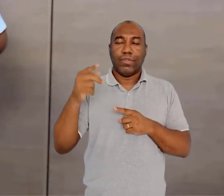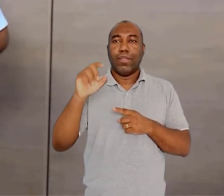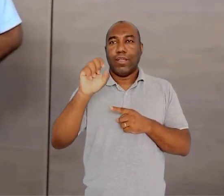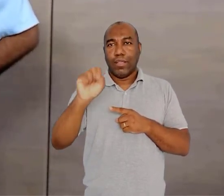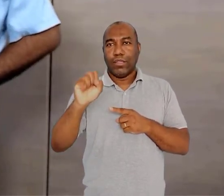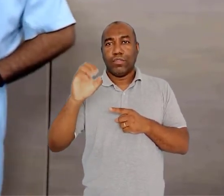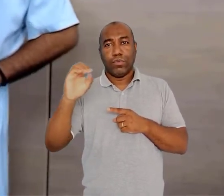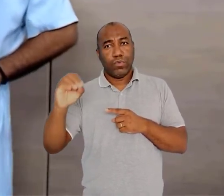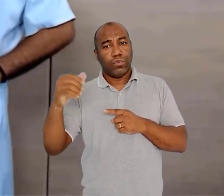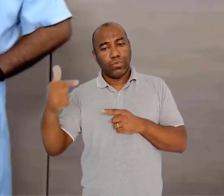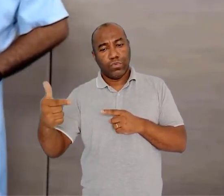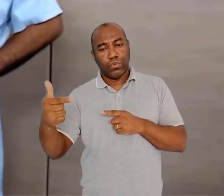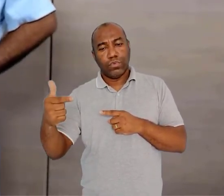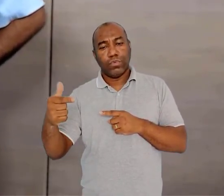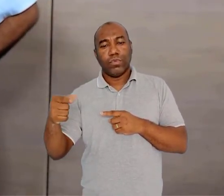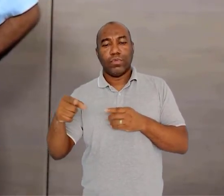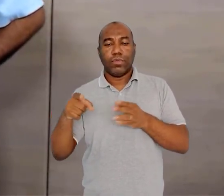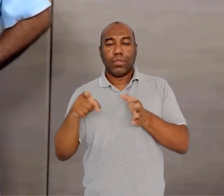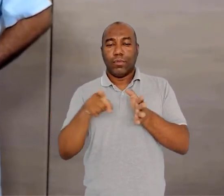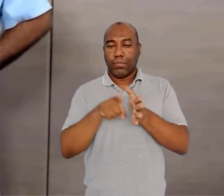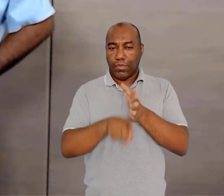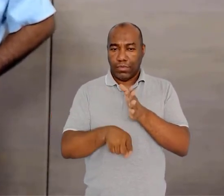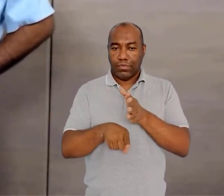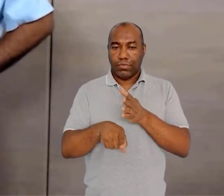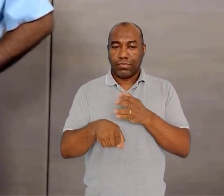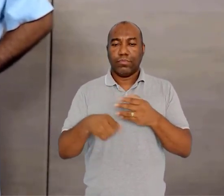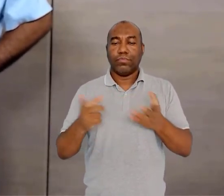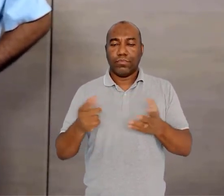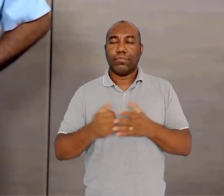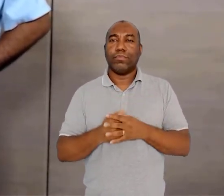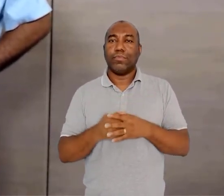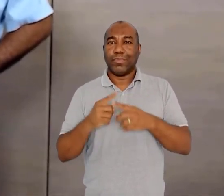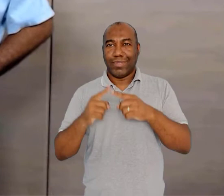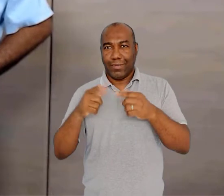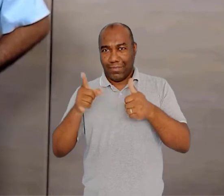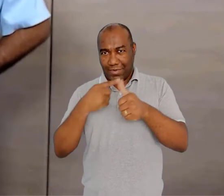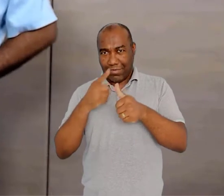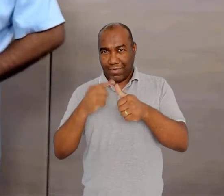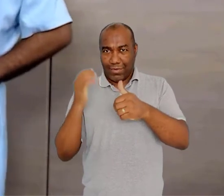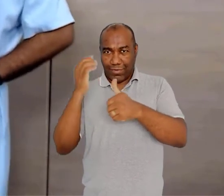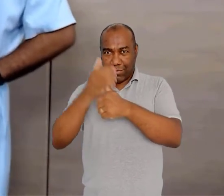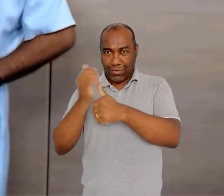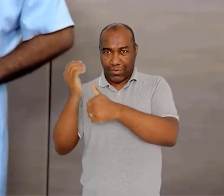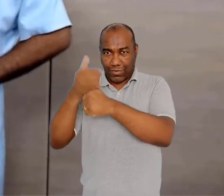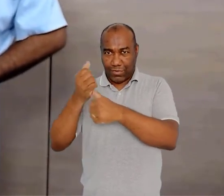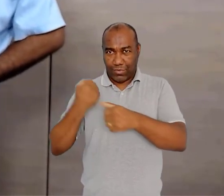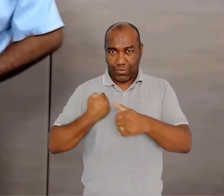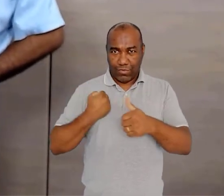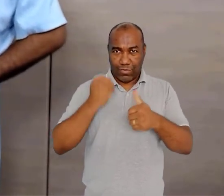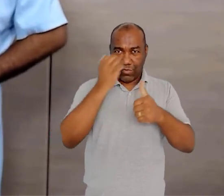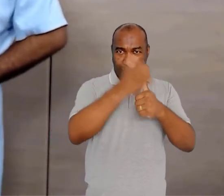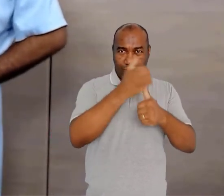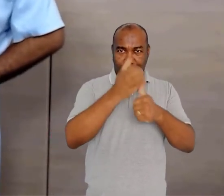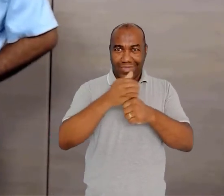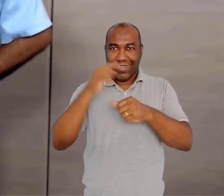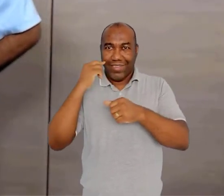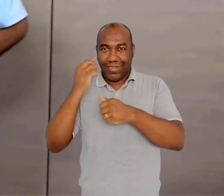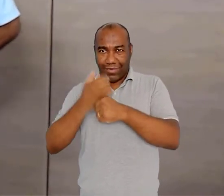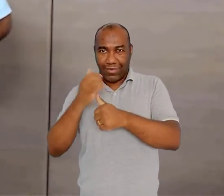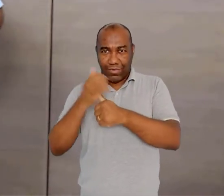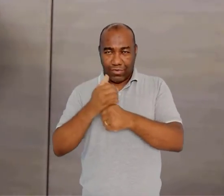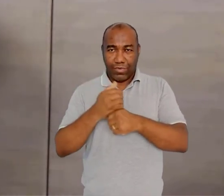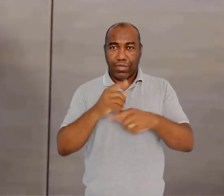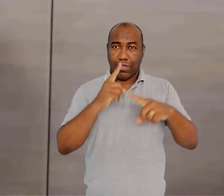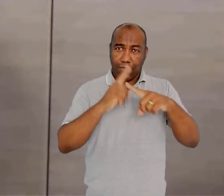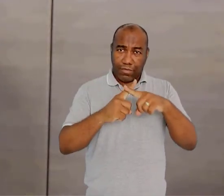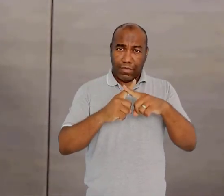SO2, menos, porque é uma variação, menos é da própria fórmula, da própria equação, duas vezes o valor de entalpia do